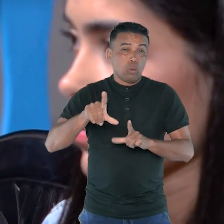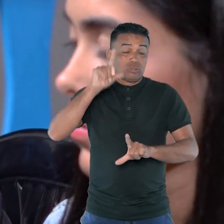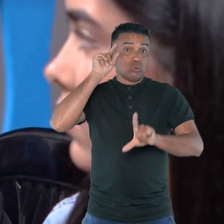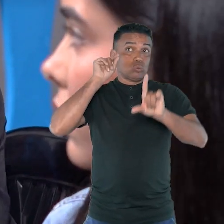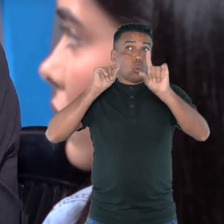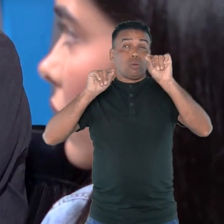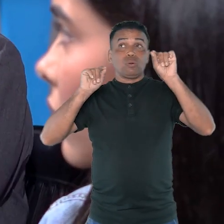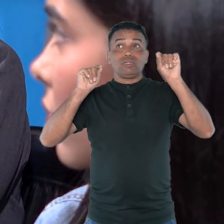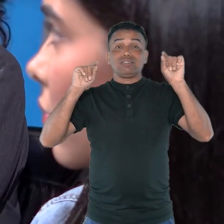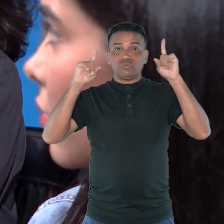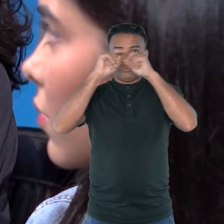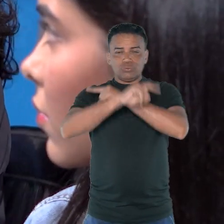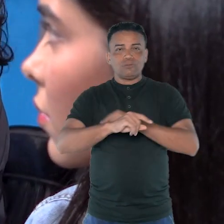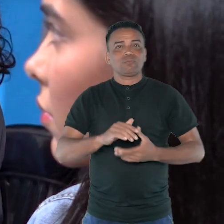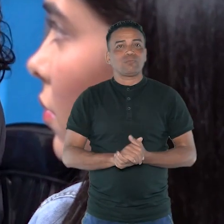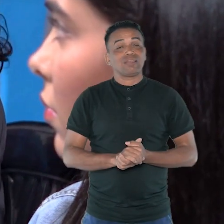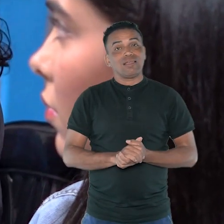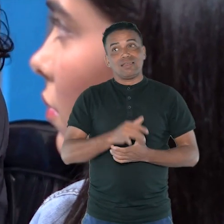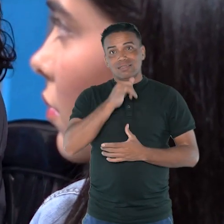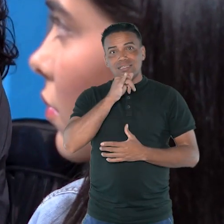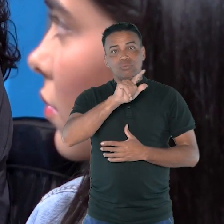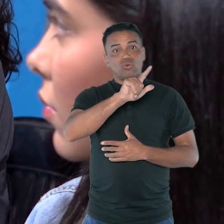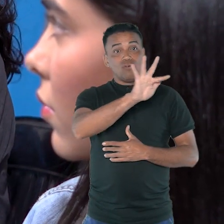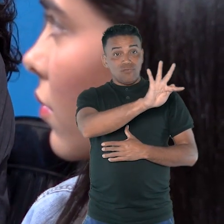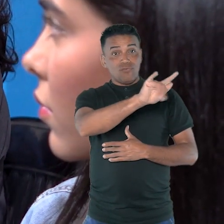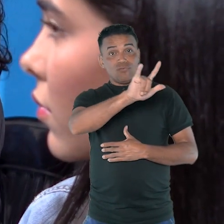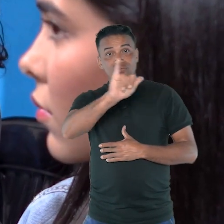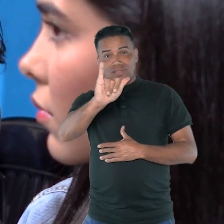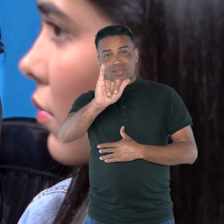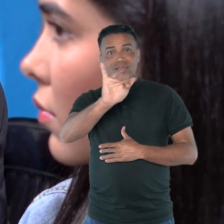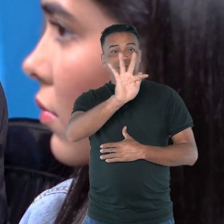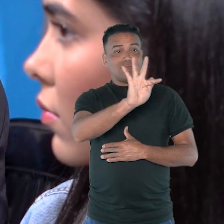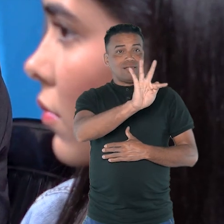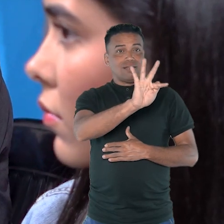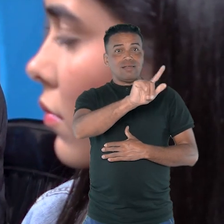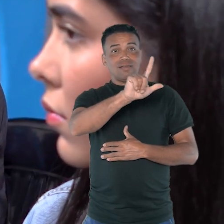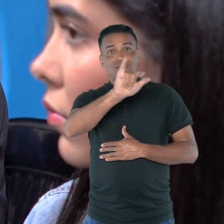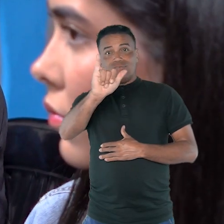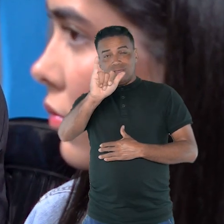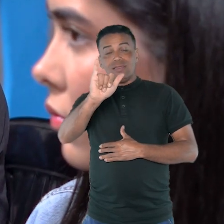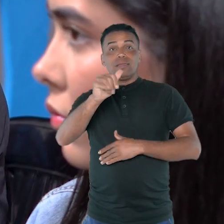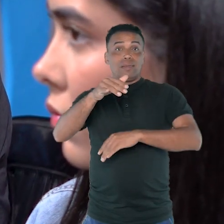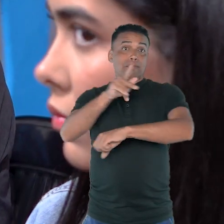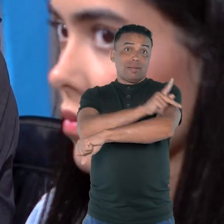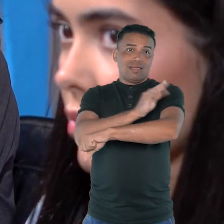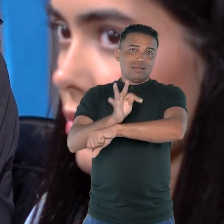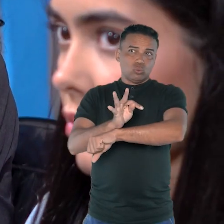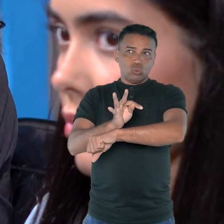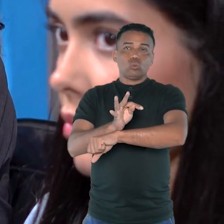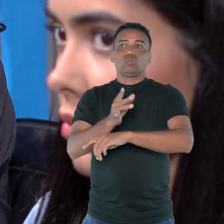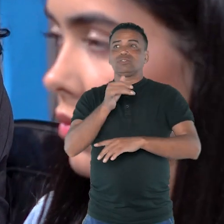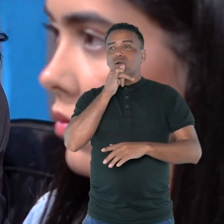perguntando isso porque a FLI Paracatu esse ano vai abordar, né? Literatura, encruzilhada e